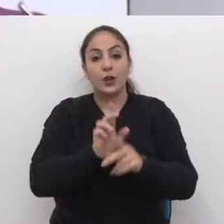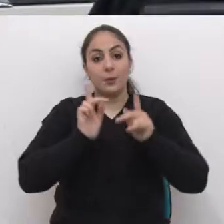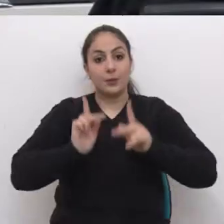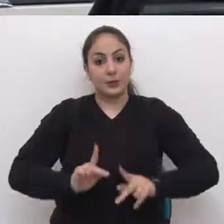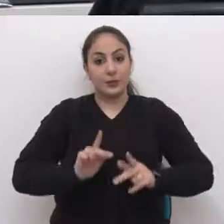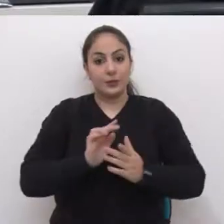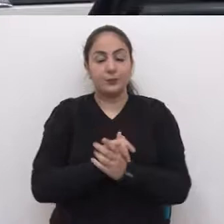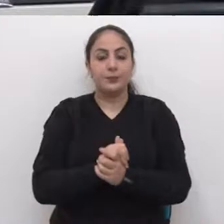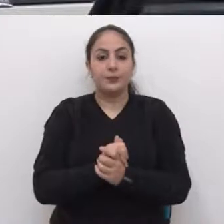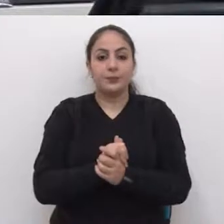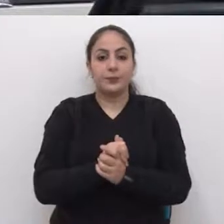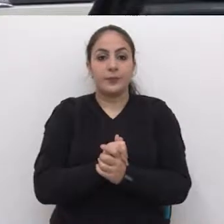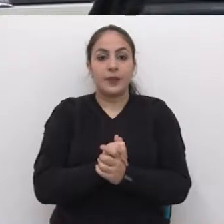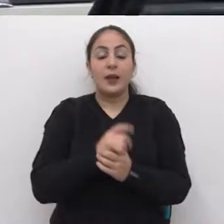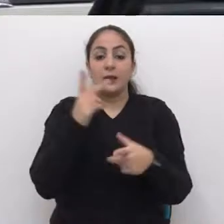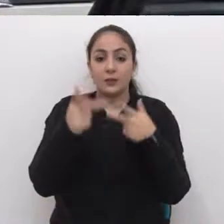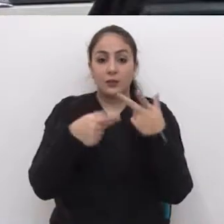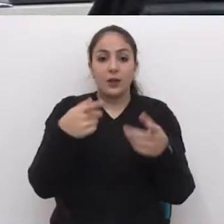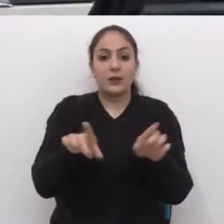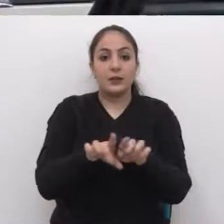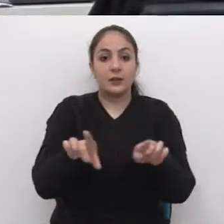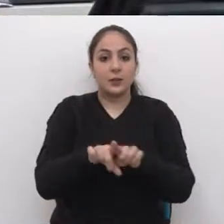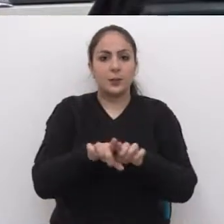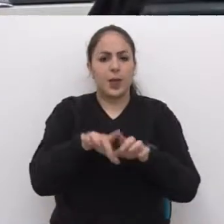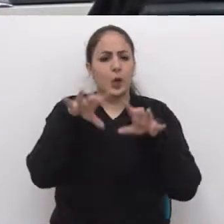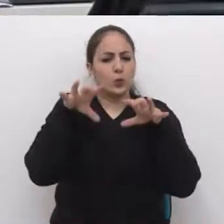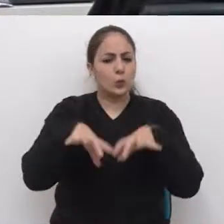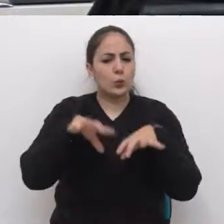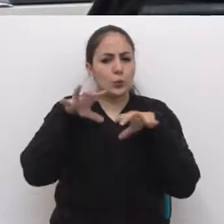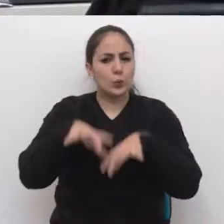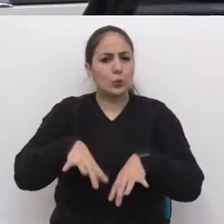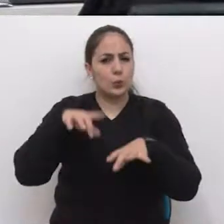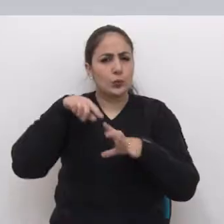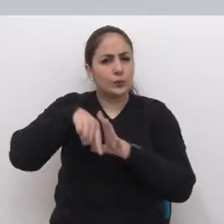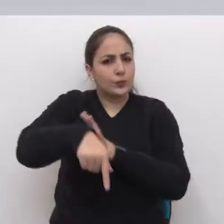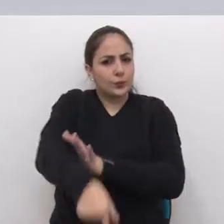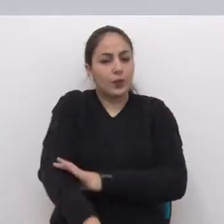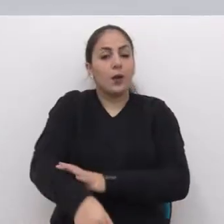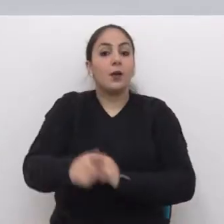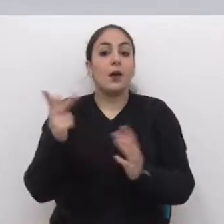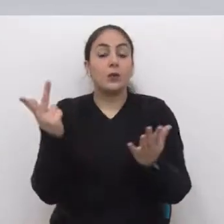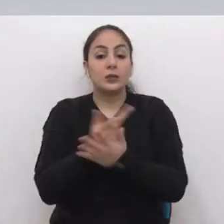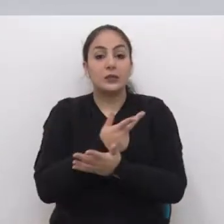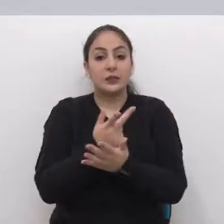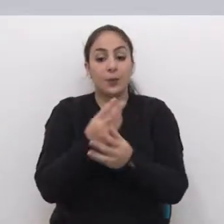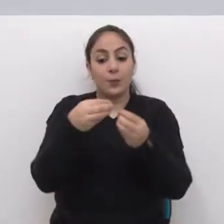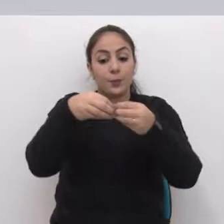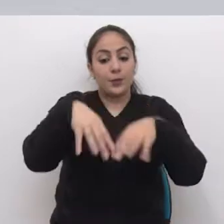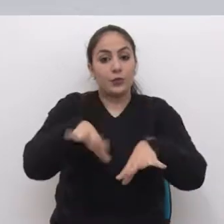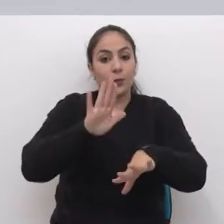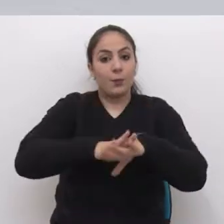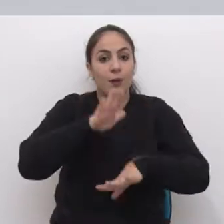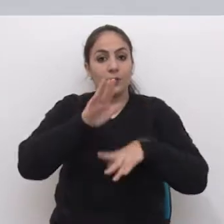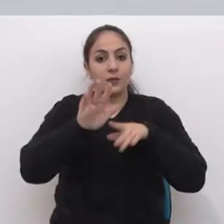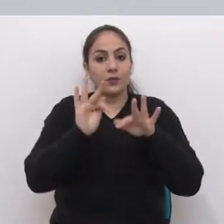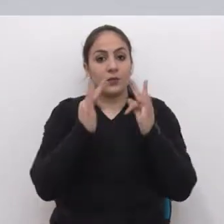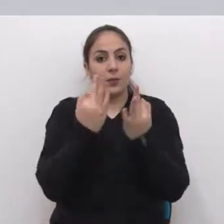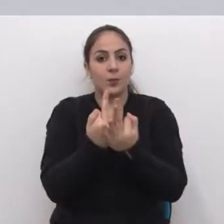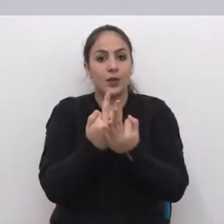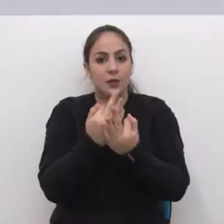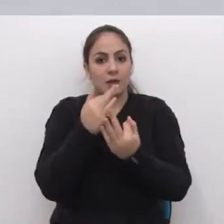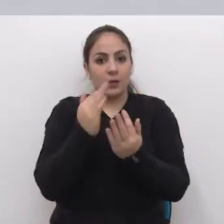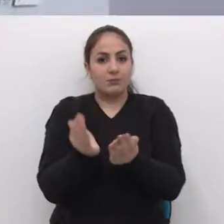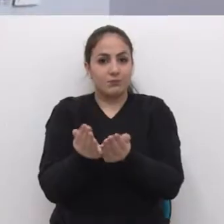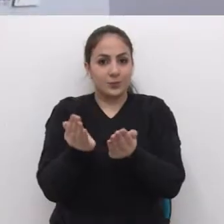próximo. Patrick comenta ainda que a chuva intensa dos últimos dias tem prejudicado ainda mais as famílias de